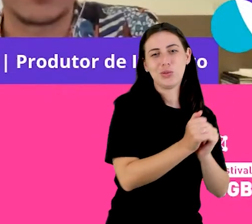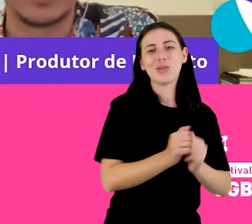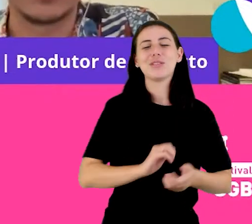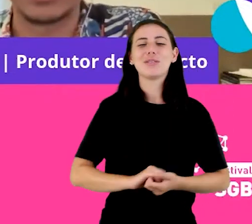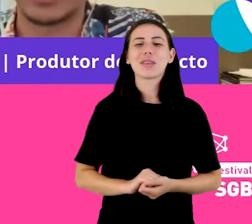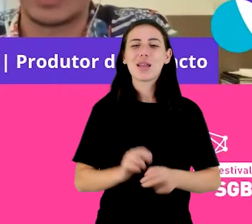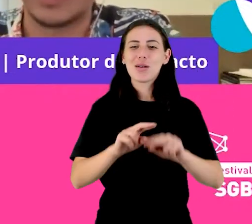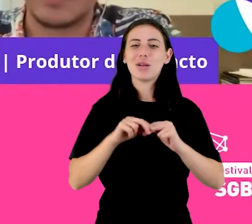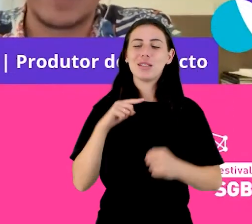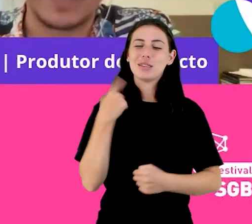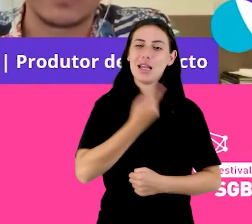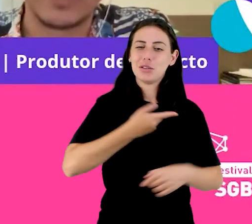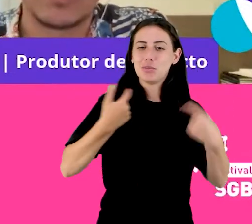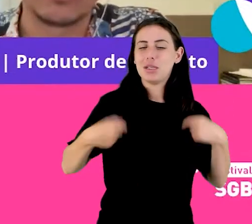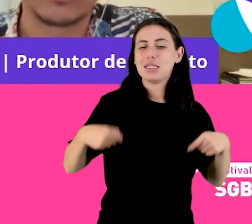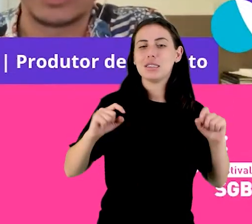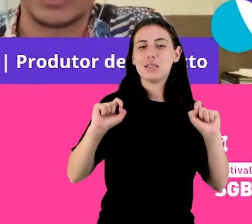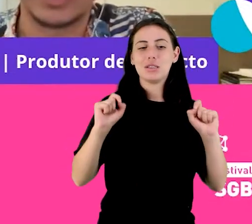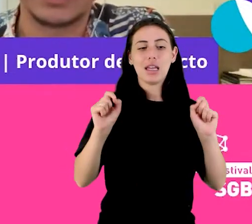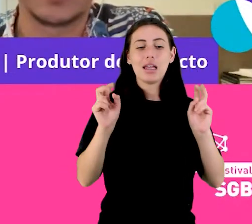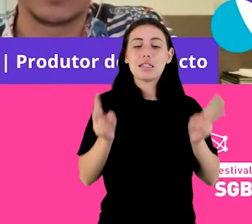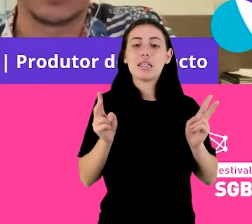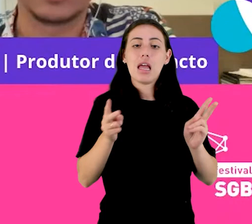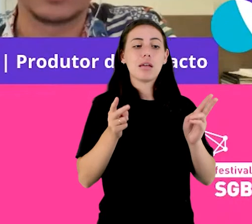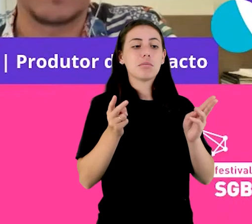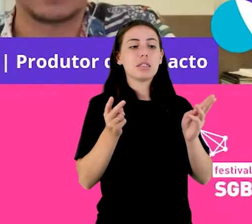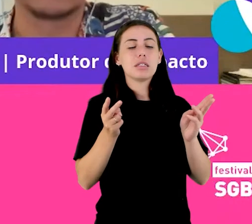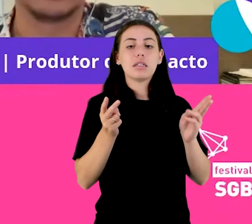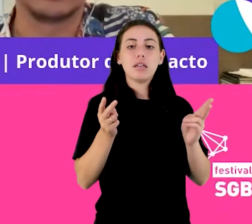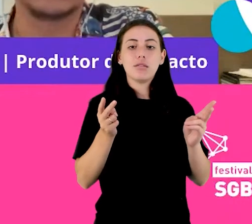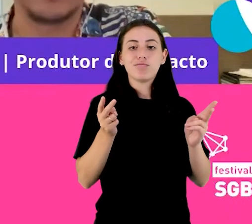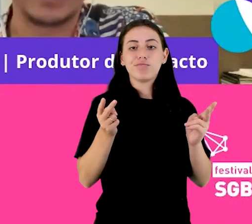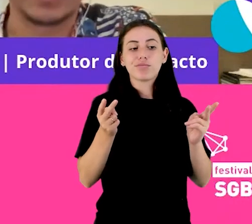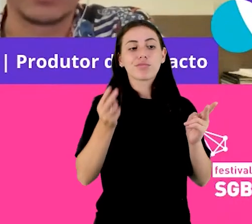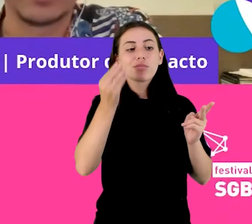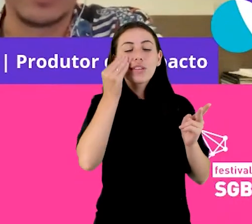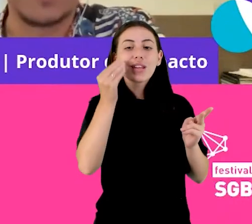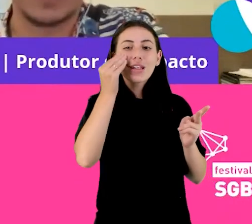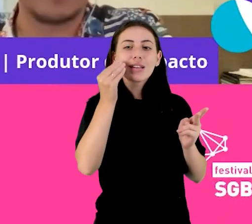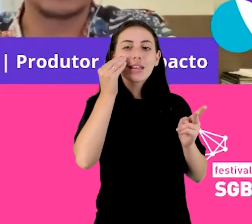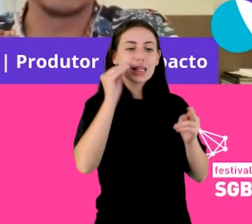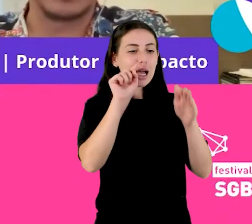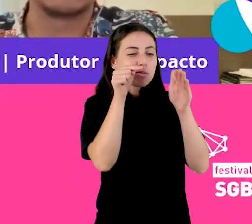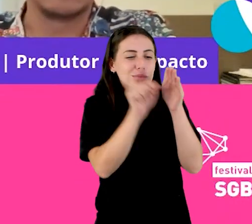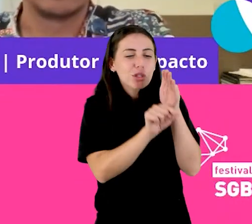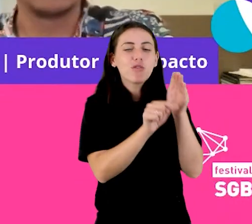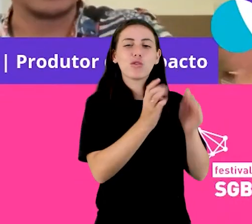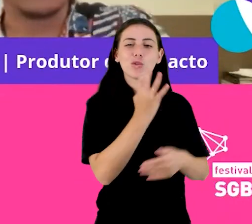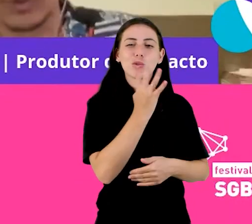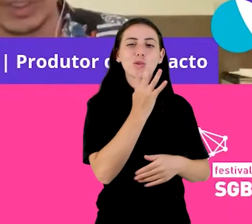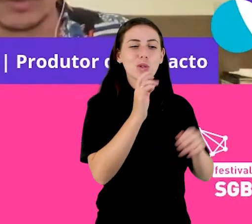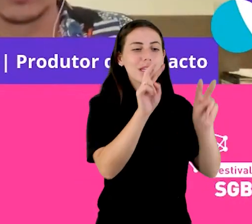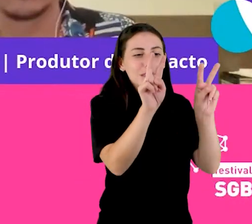bastante tempo com isso, a gente já está preparando um encontro de produtores de impacto latino-americanos para se juntar. Porque